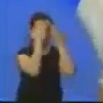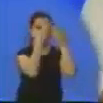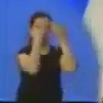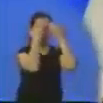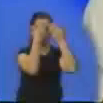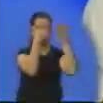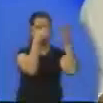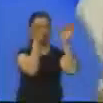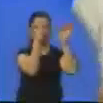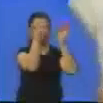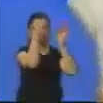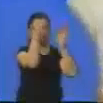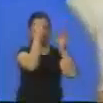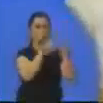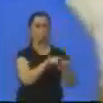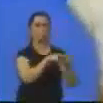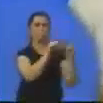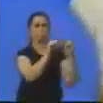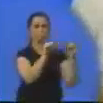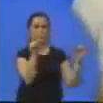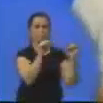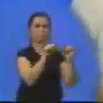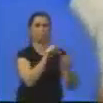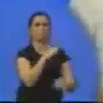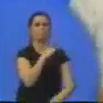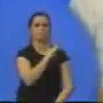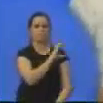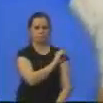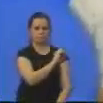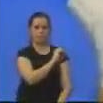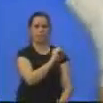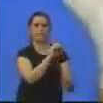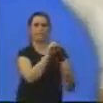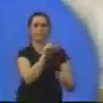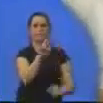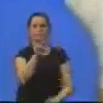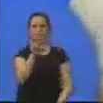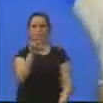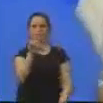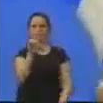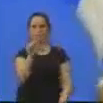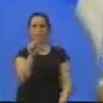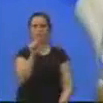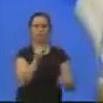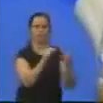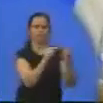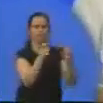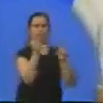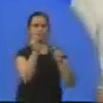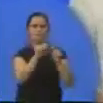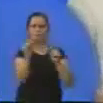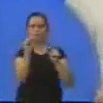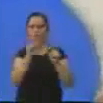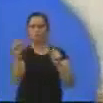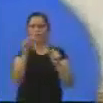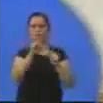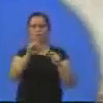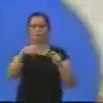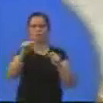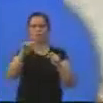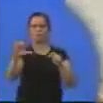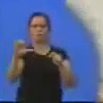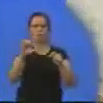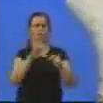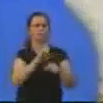tem lá, primeira retinha, você marca o zero da nossa derivada e escreve lá na frente, sinal da derivada. Então eu vou olhar